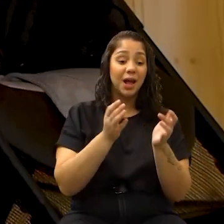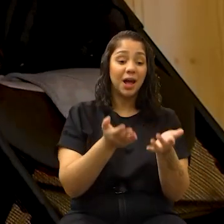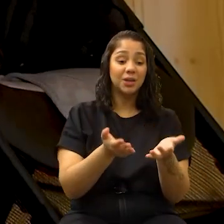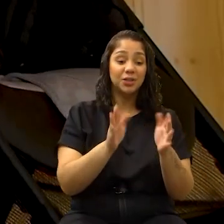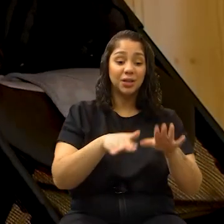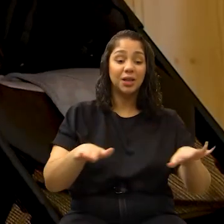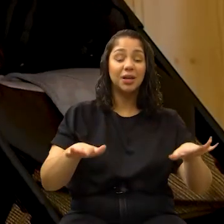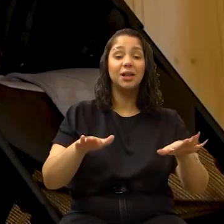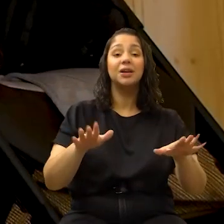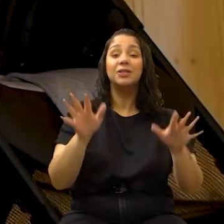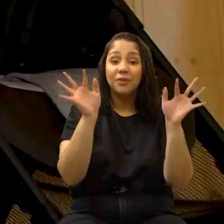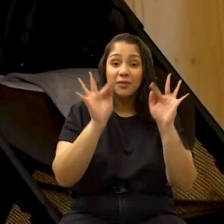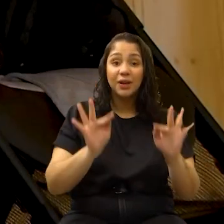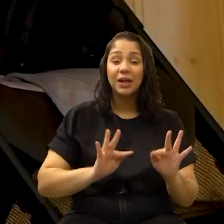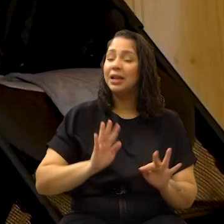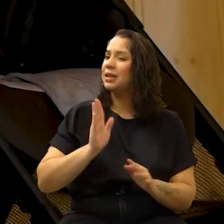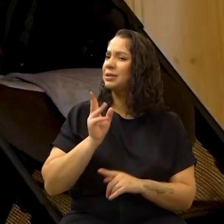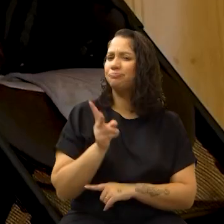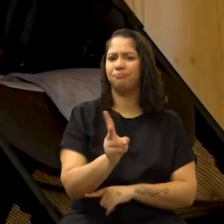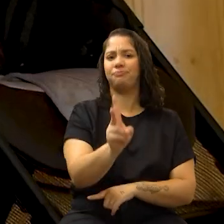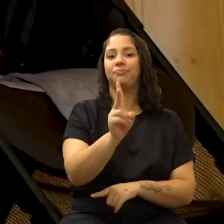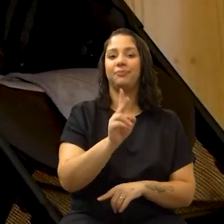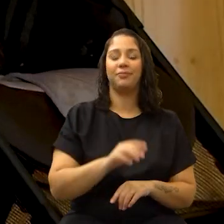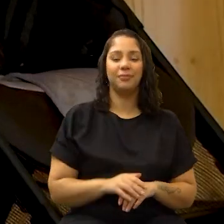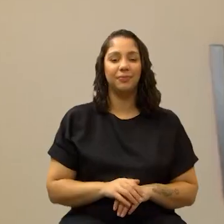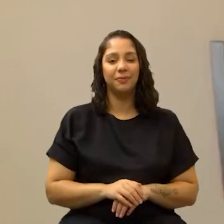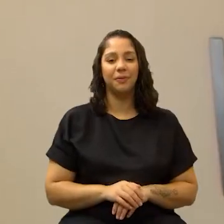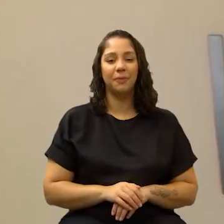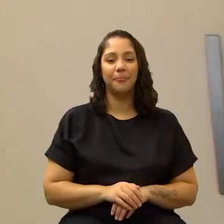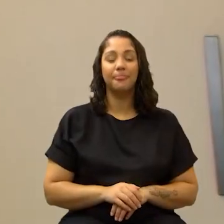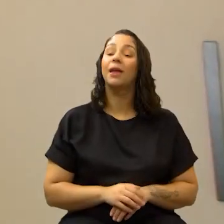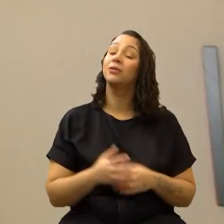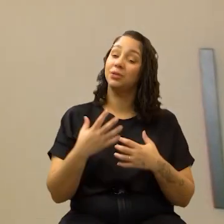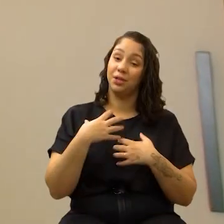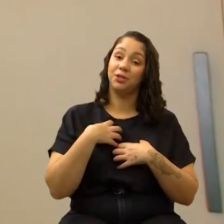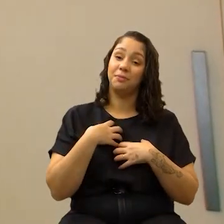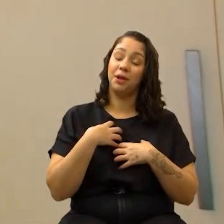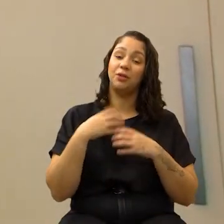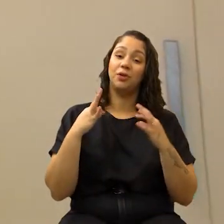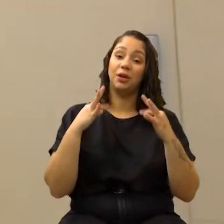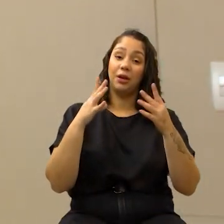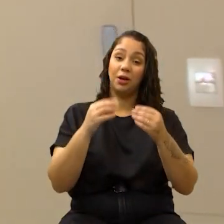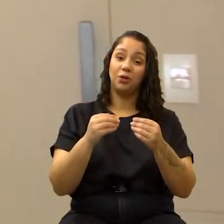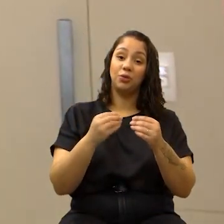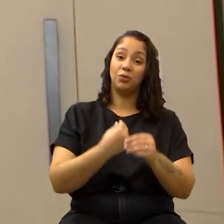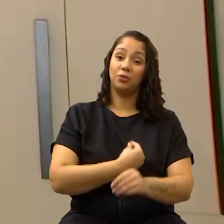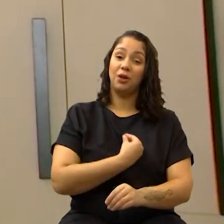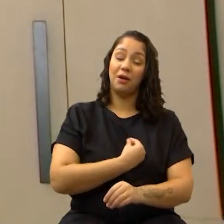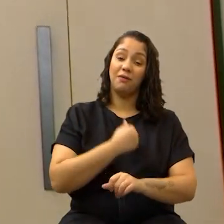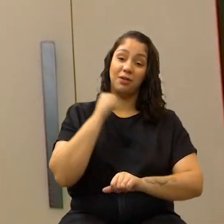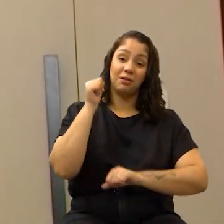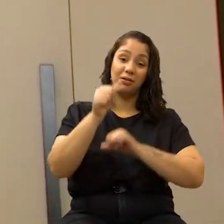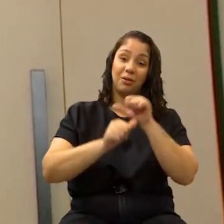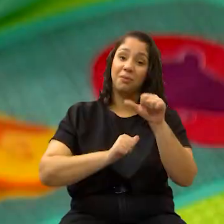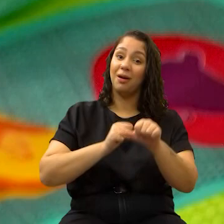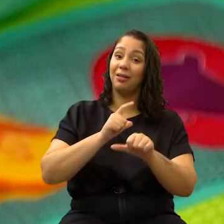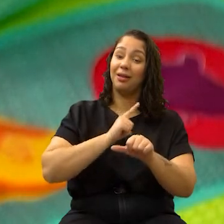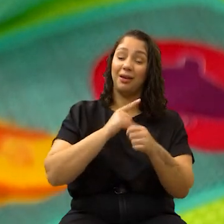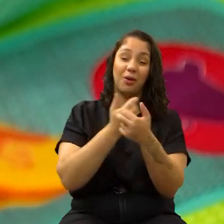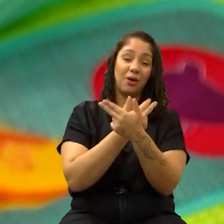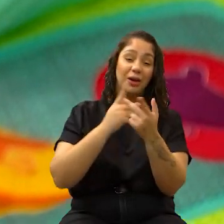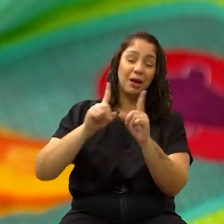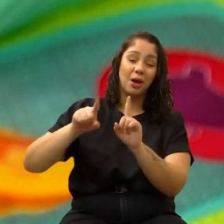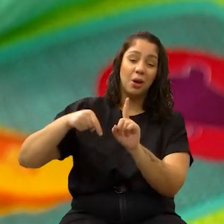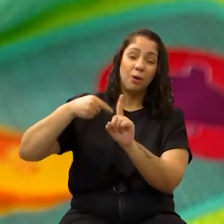trabalho é para que essas crianças sejam felizes permanentemente. O sentimento é que tudo na vida se transforma depois de